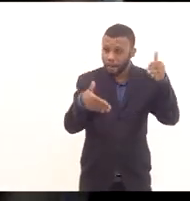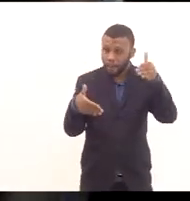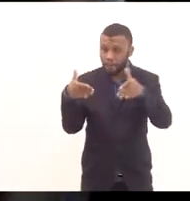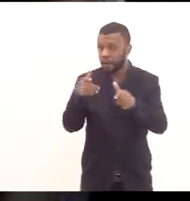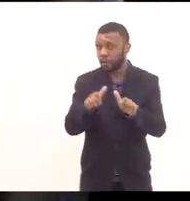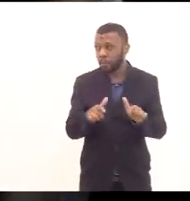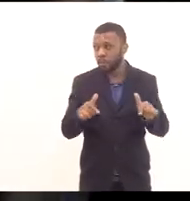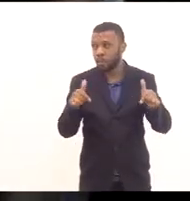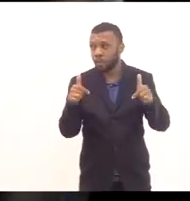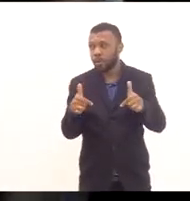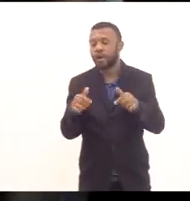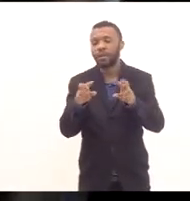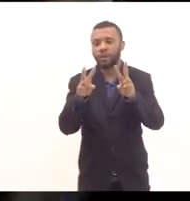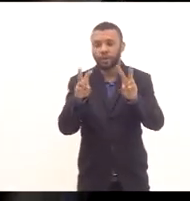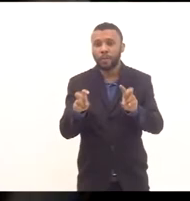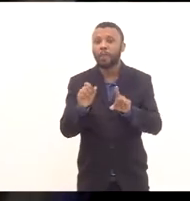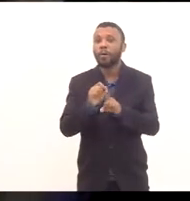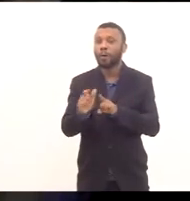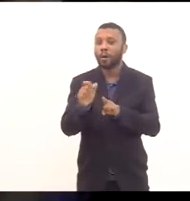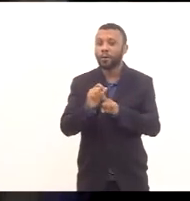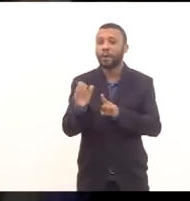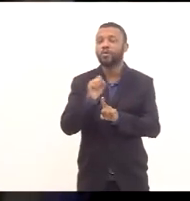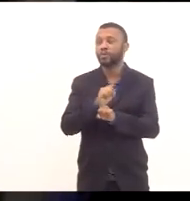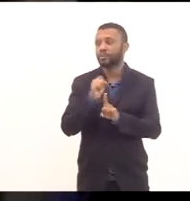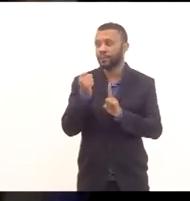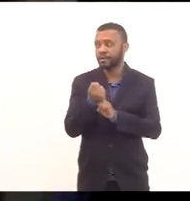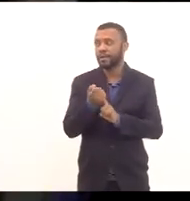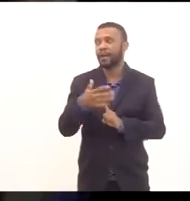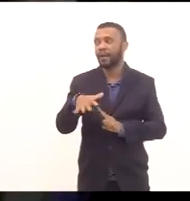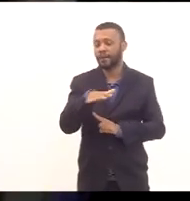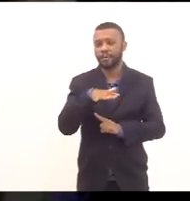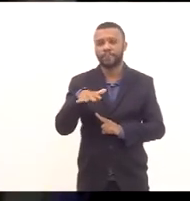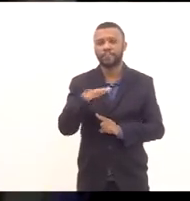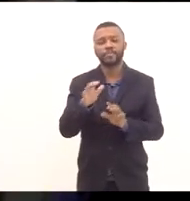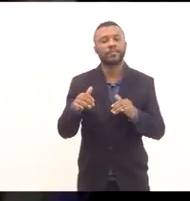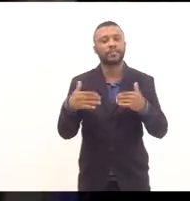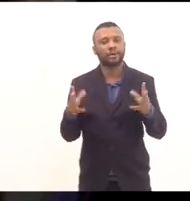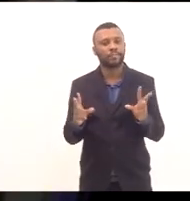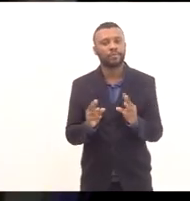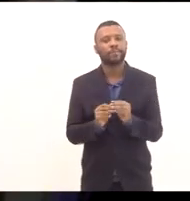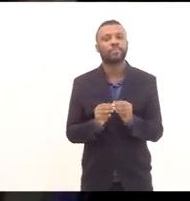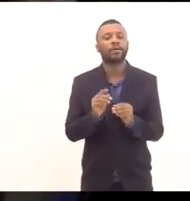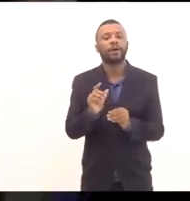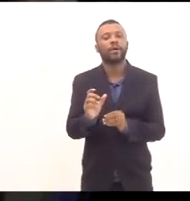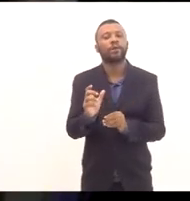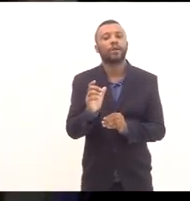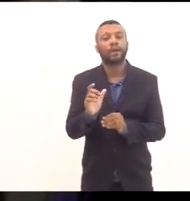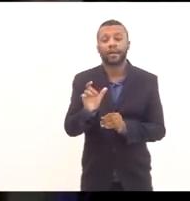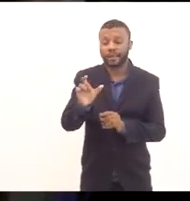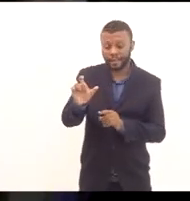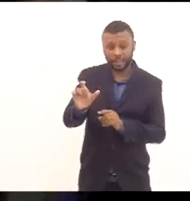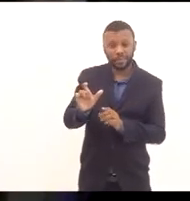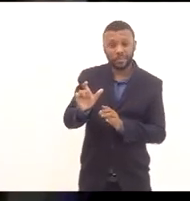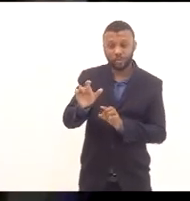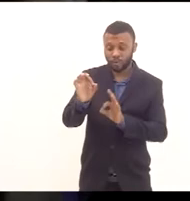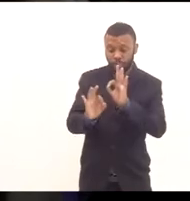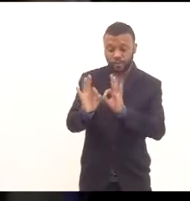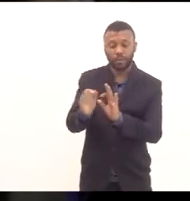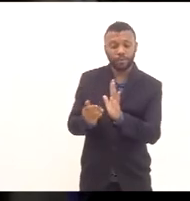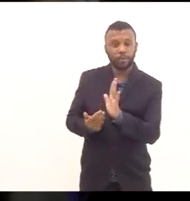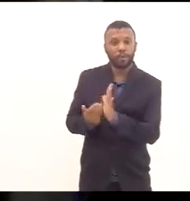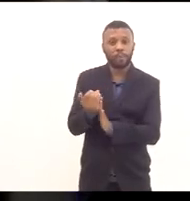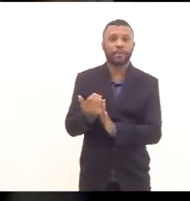Mutirão em relação ao aluguel social e então é esse cartão recomeçar e